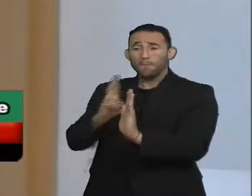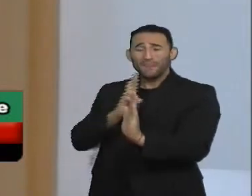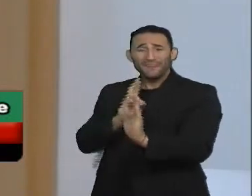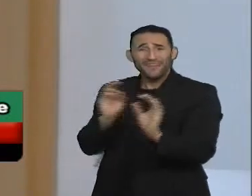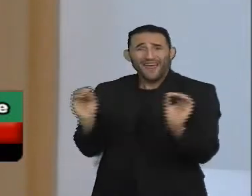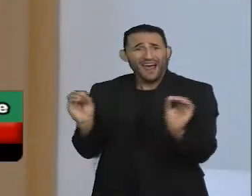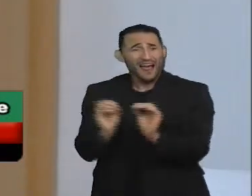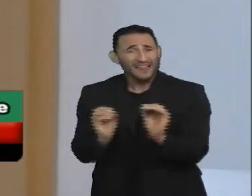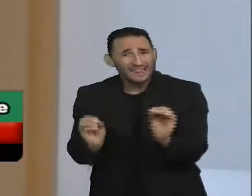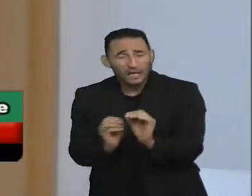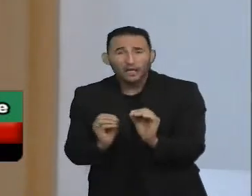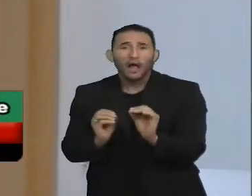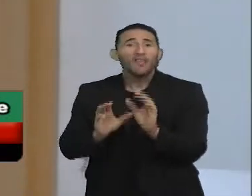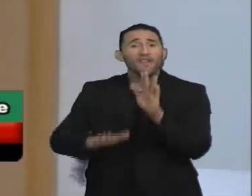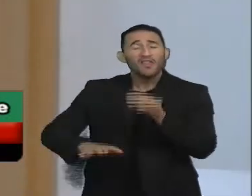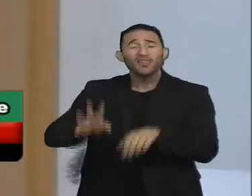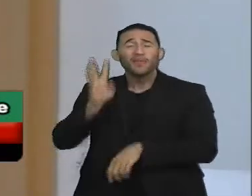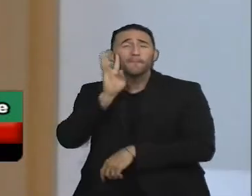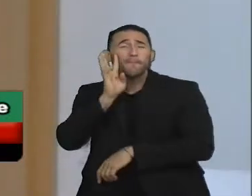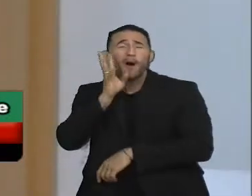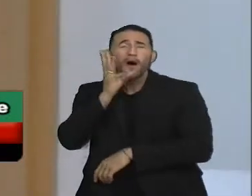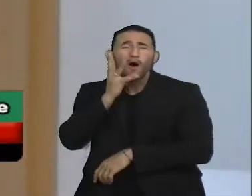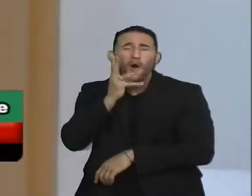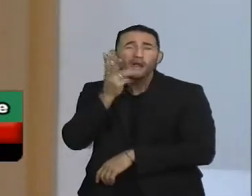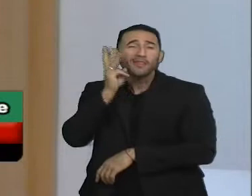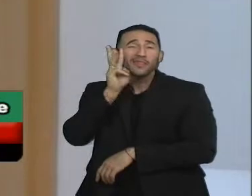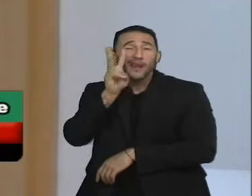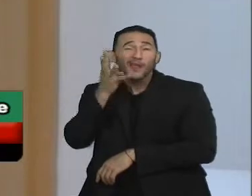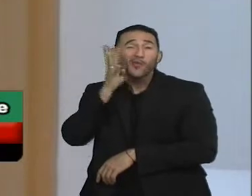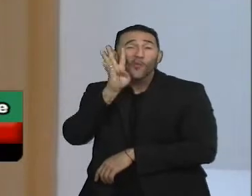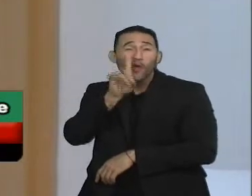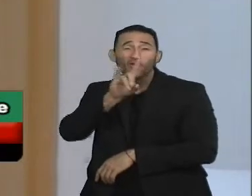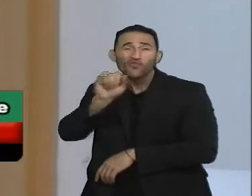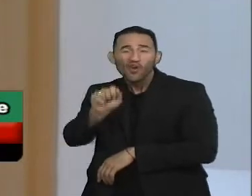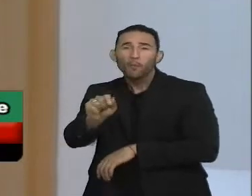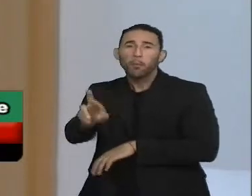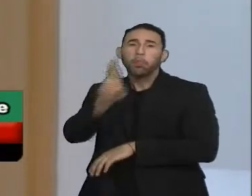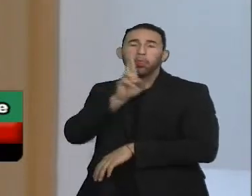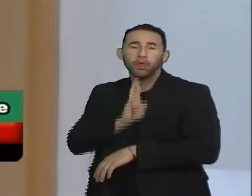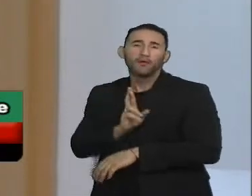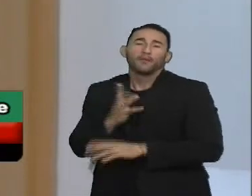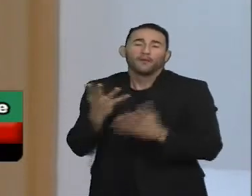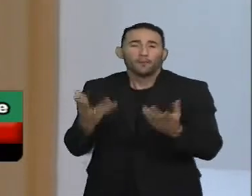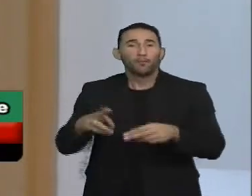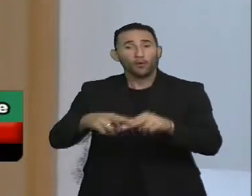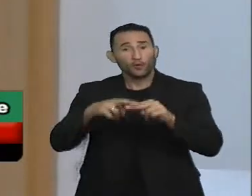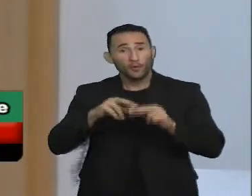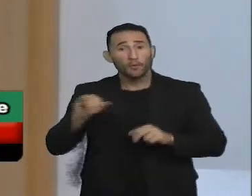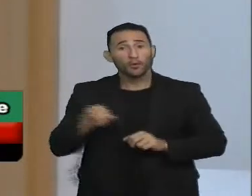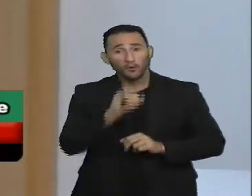de 3, 4 dias. Né? Então, é importante essa moção, importante a